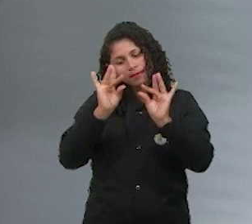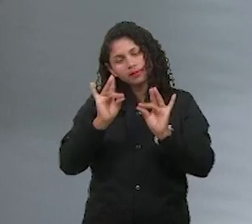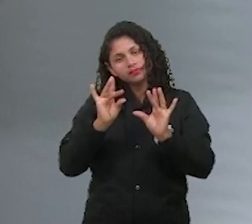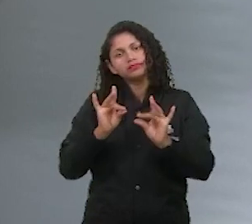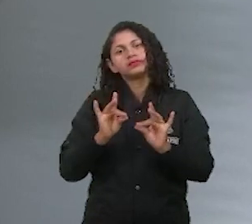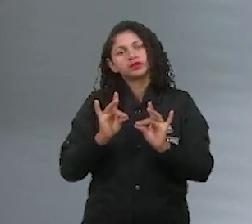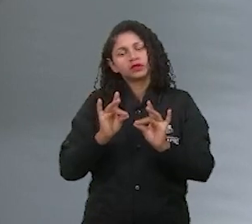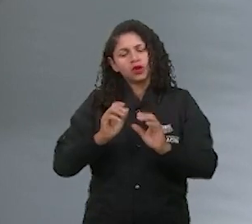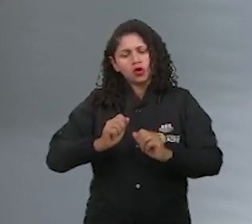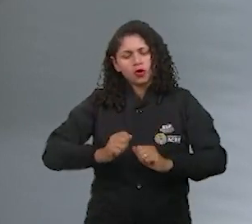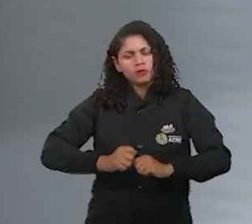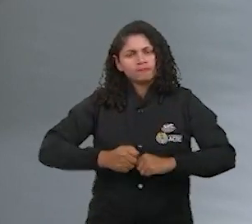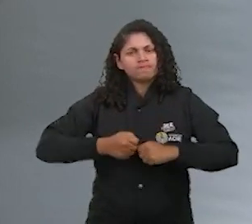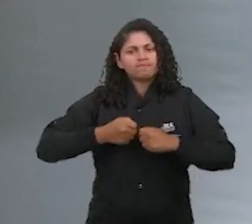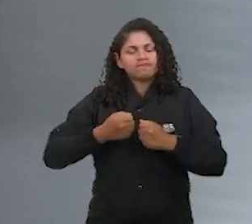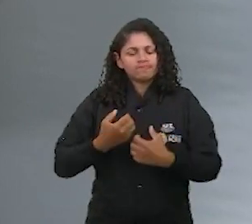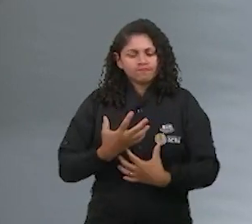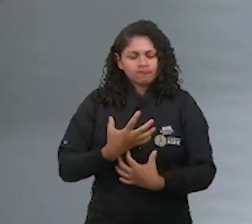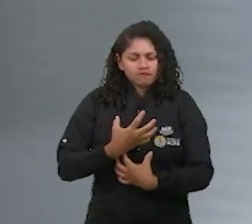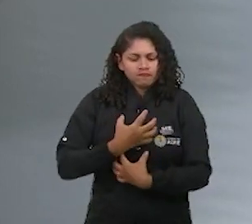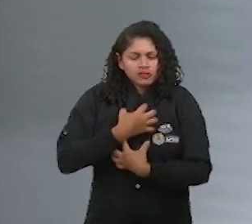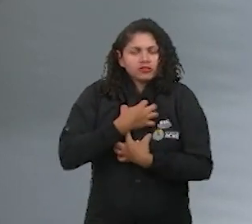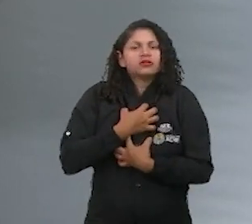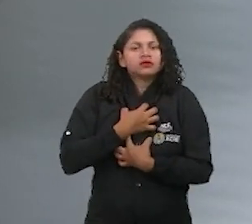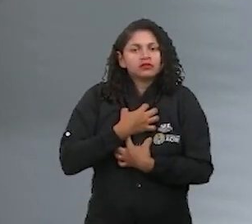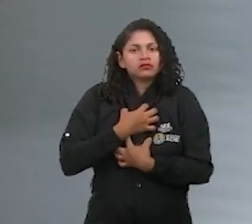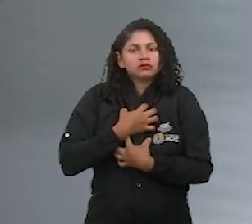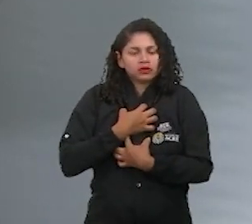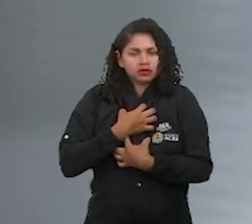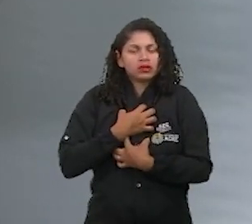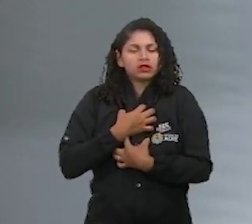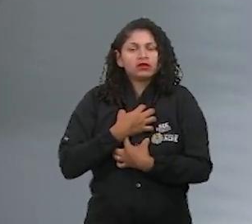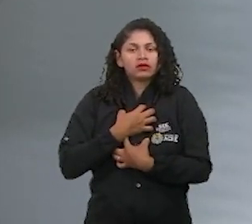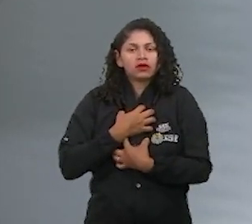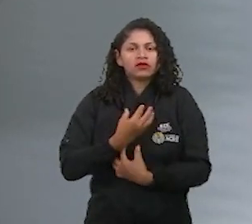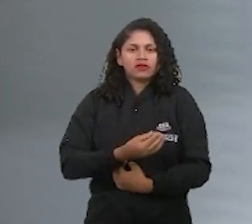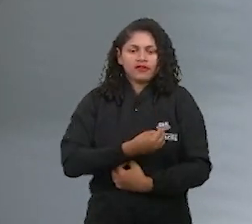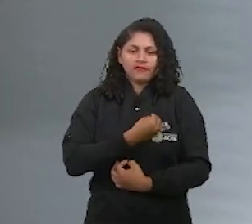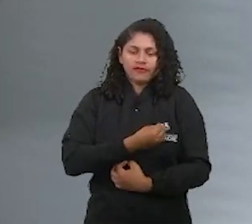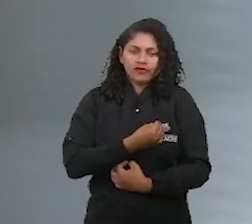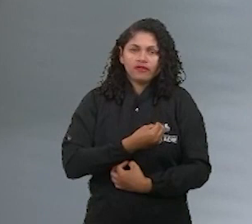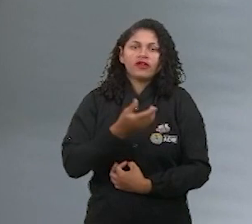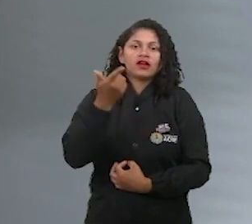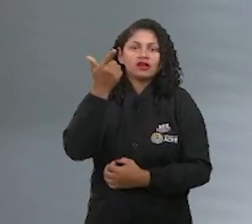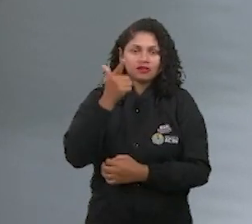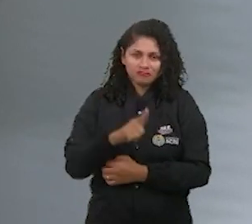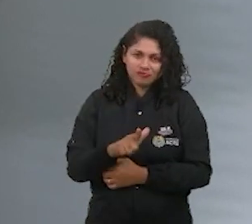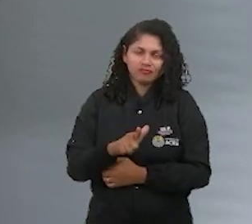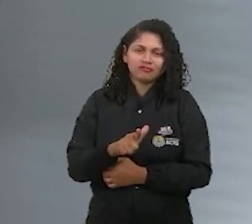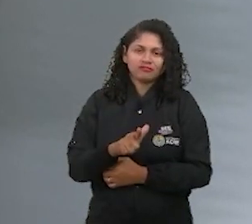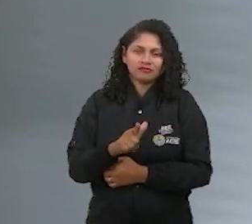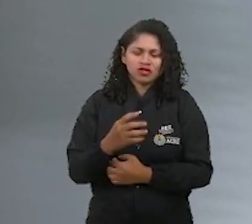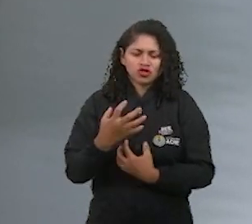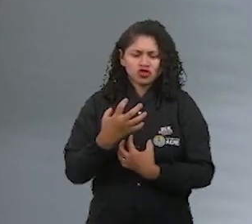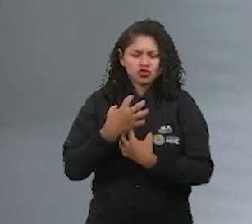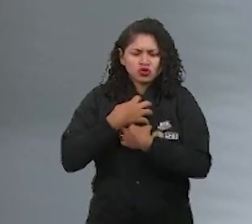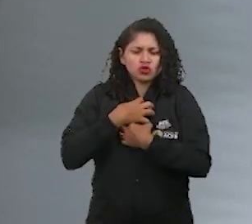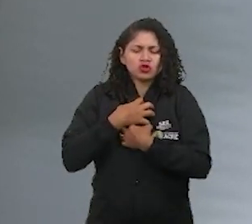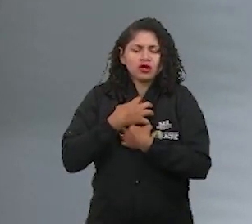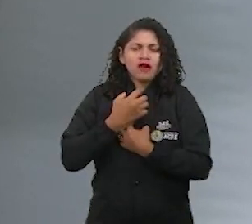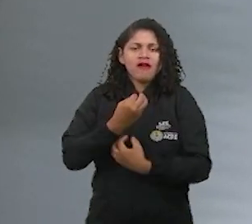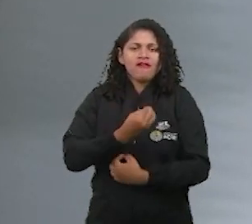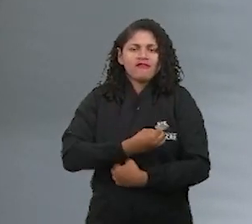ao poder de se emocionar, é uma forma de você vivificar novamente, né? Então, esse é